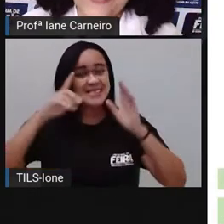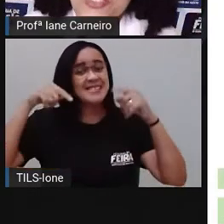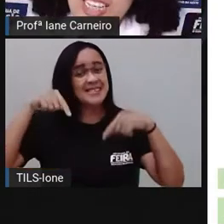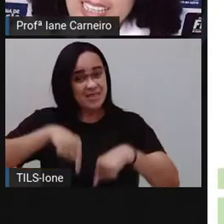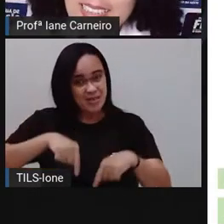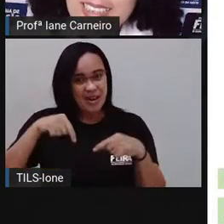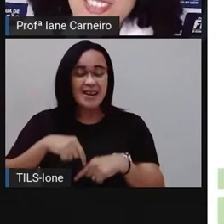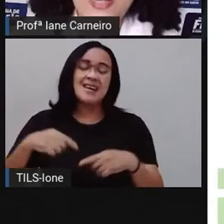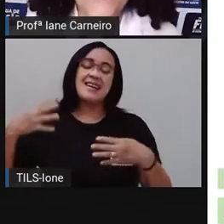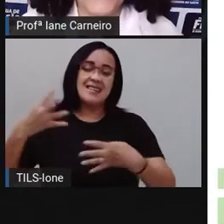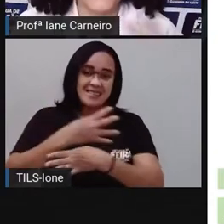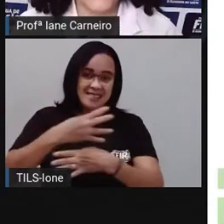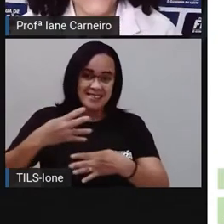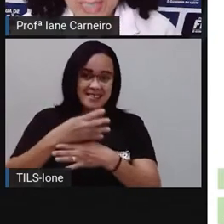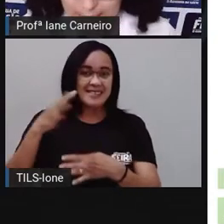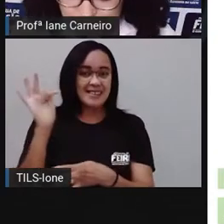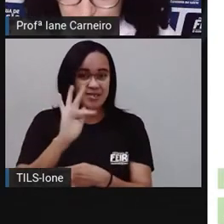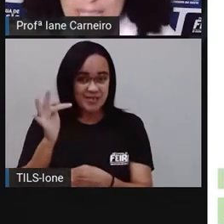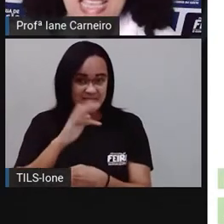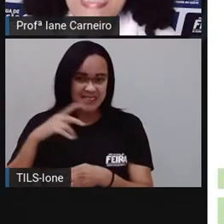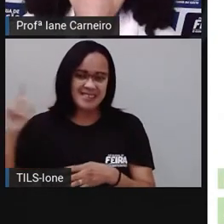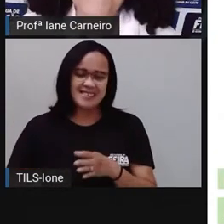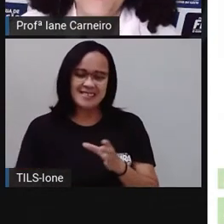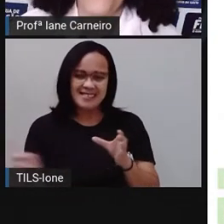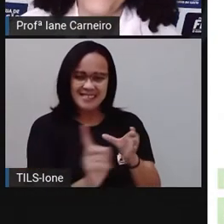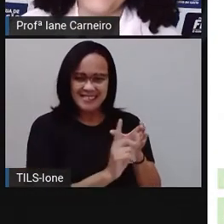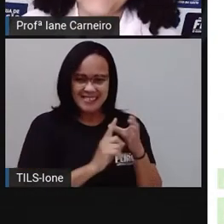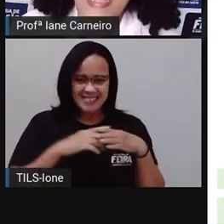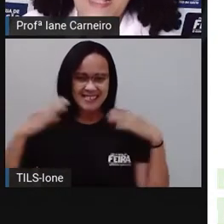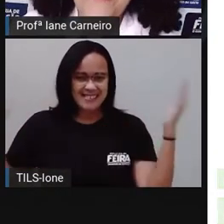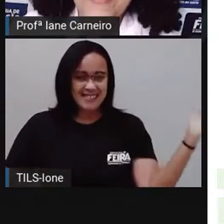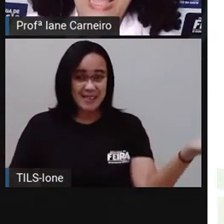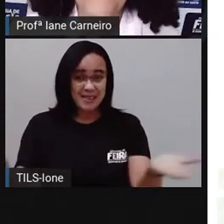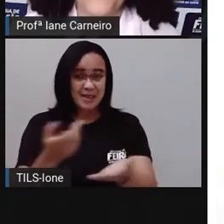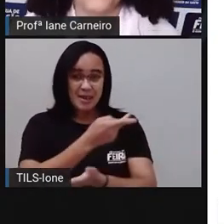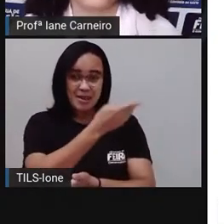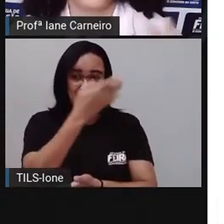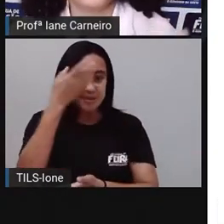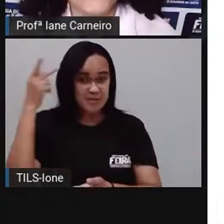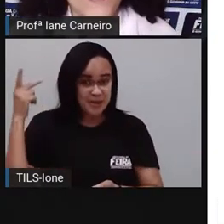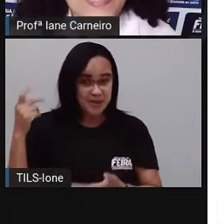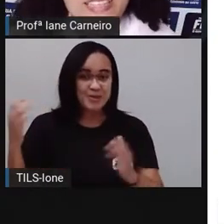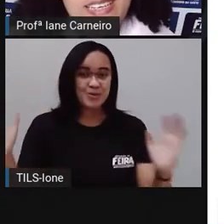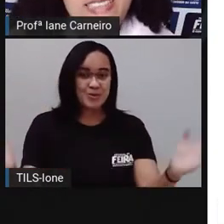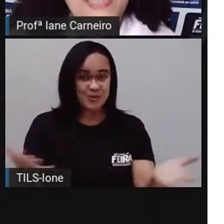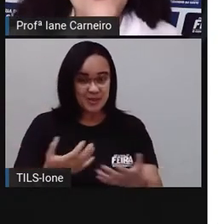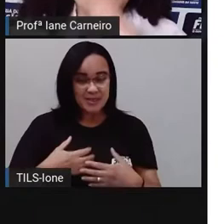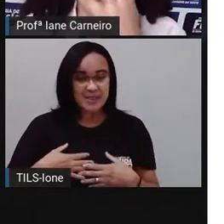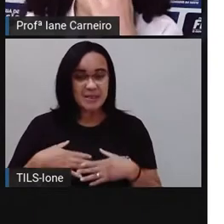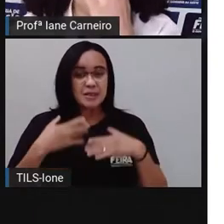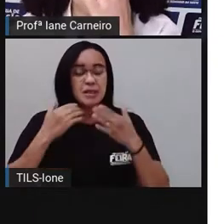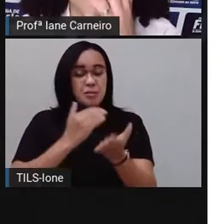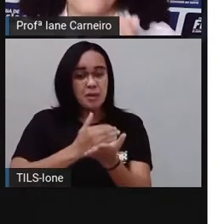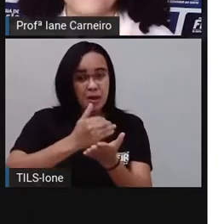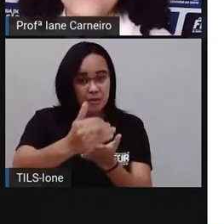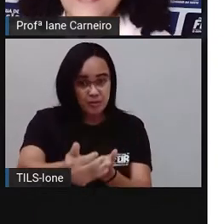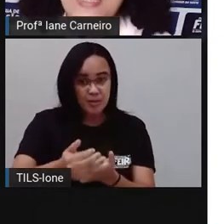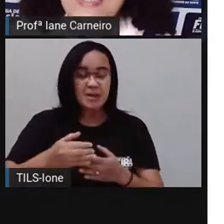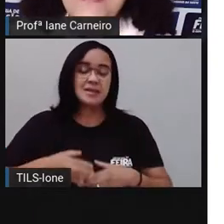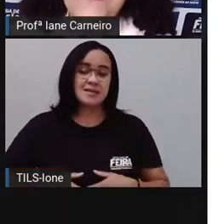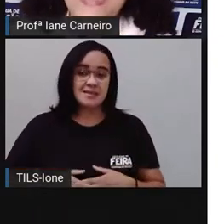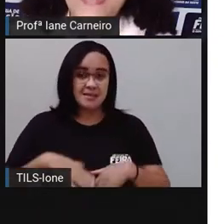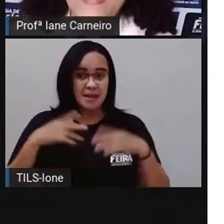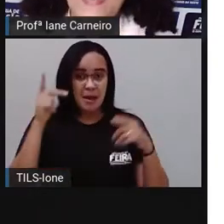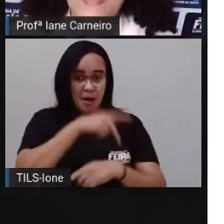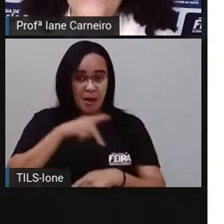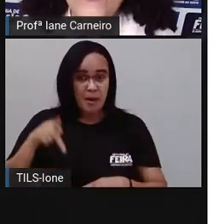cidade aconchegante, acolhedora, né? E para começar, a Pró gostaria, né, de declamar com